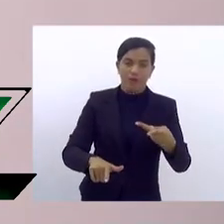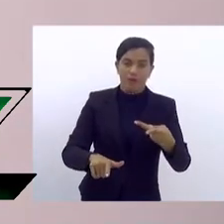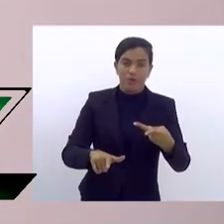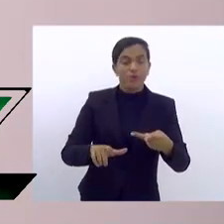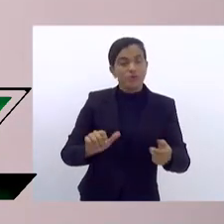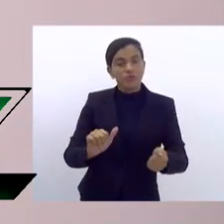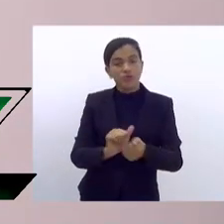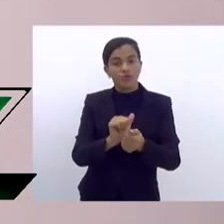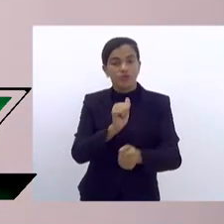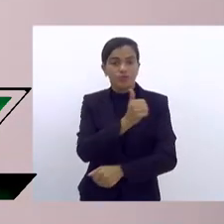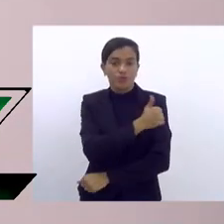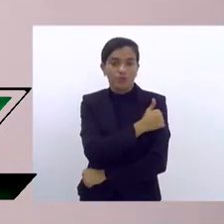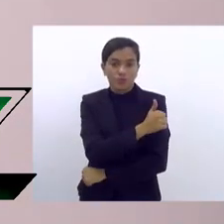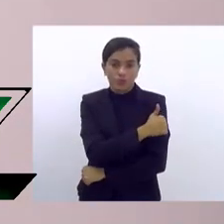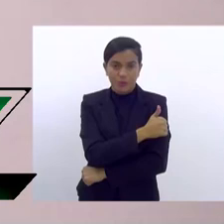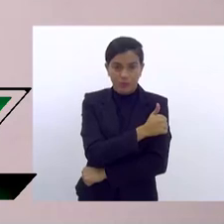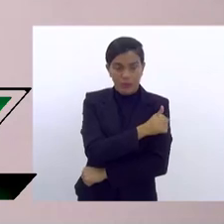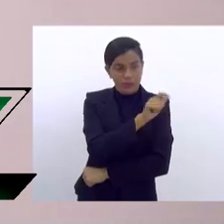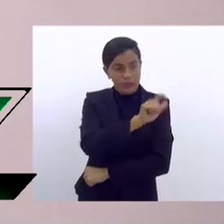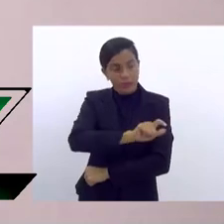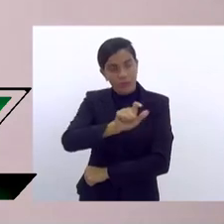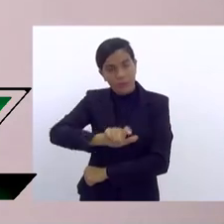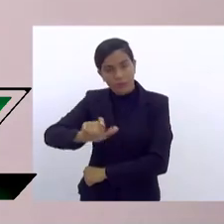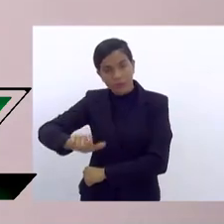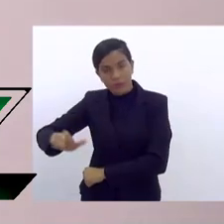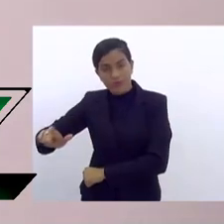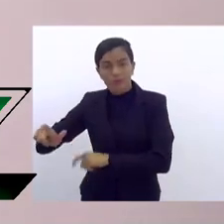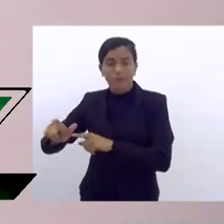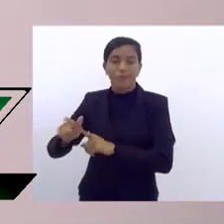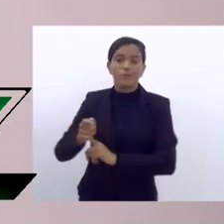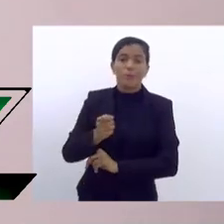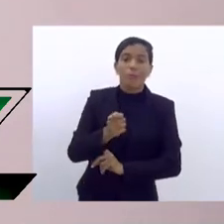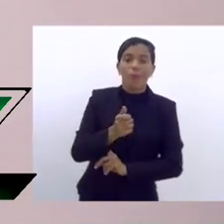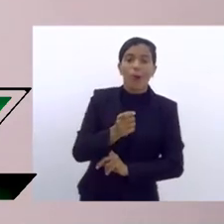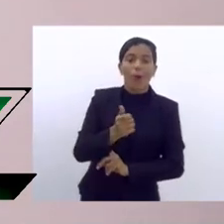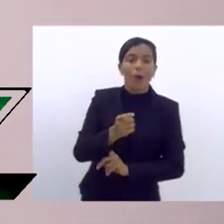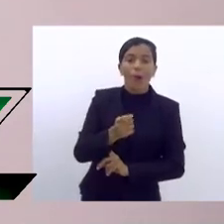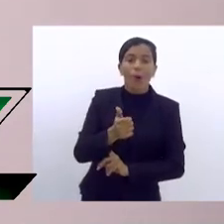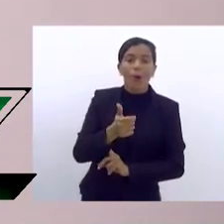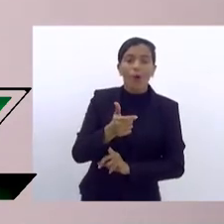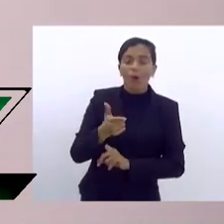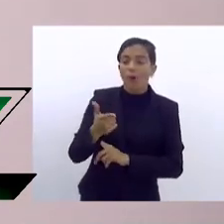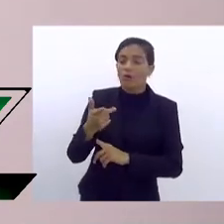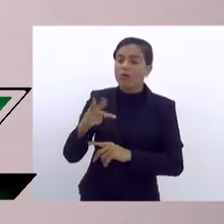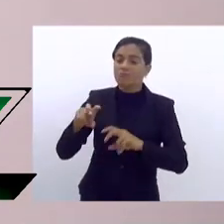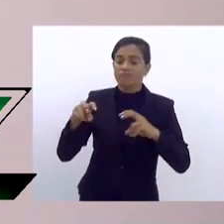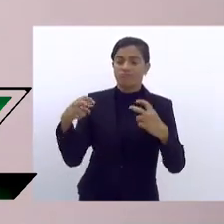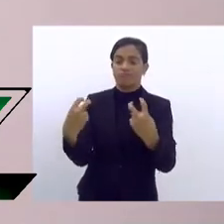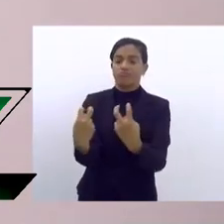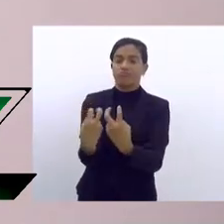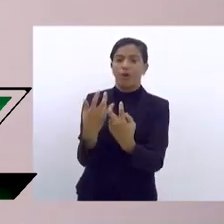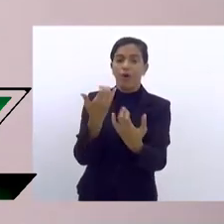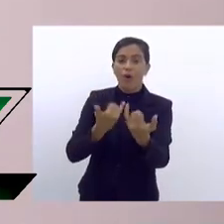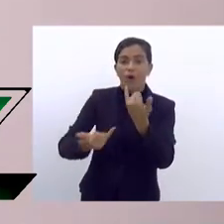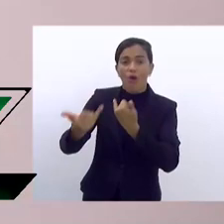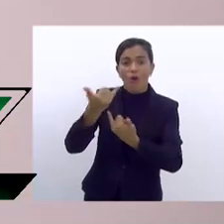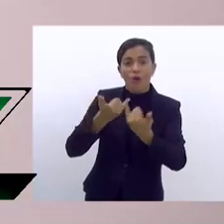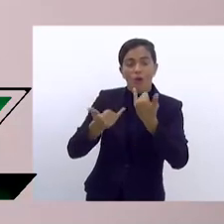os estudantes que tem muito a dizer mas são muito pouco ouvidos e são muito pouco